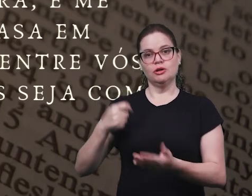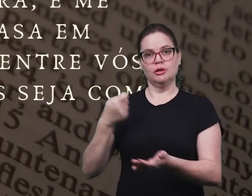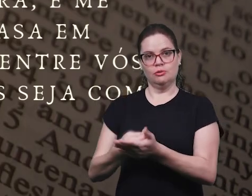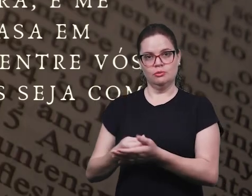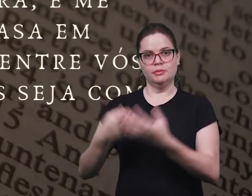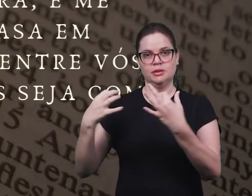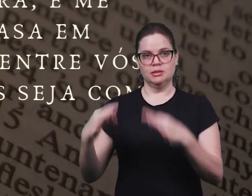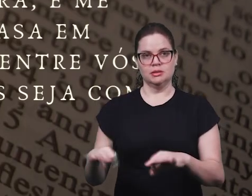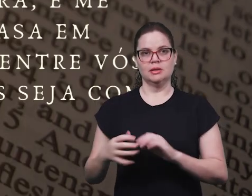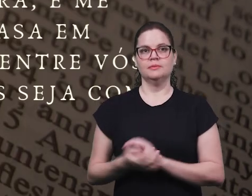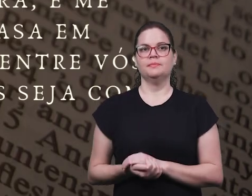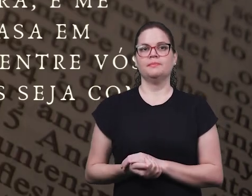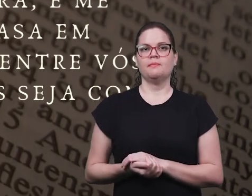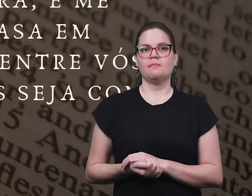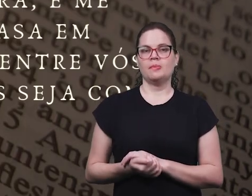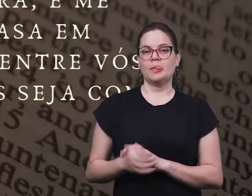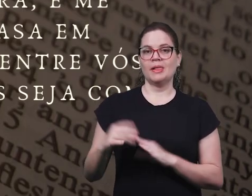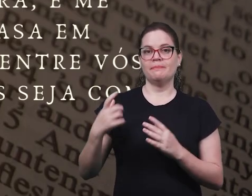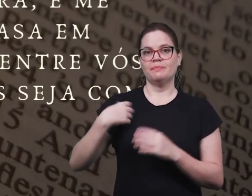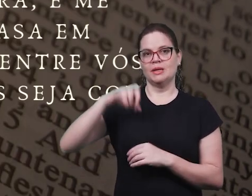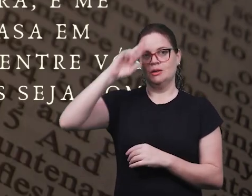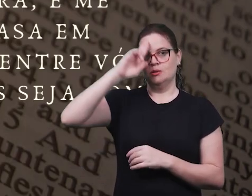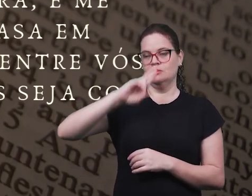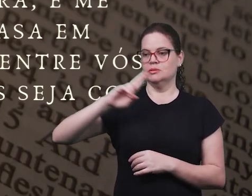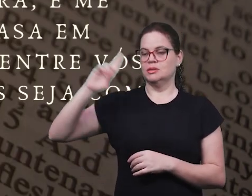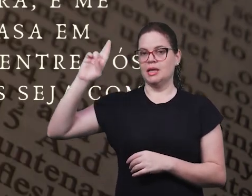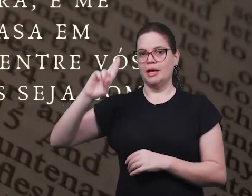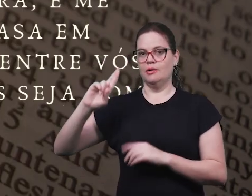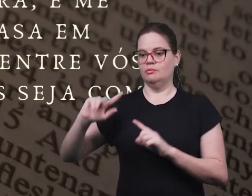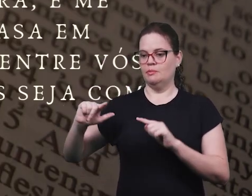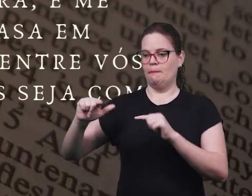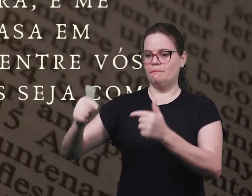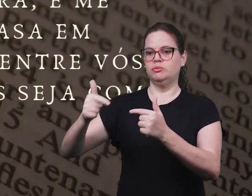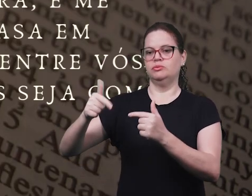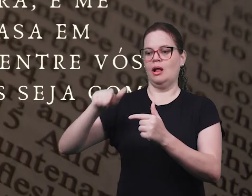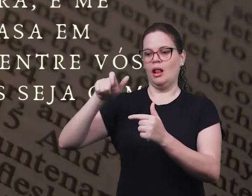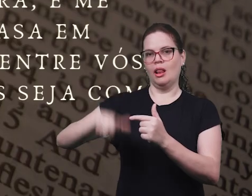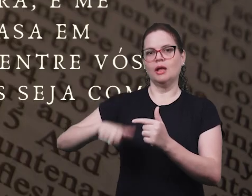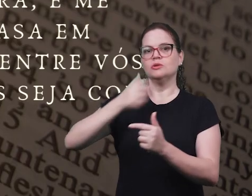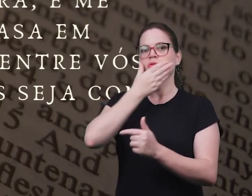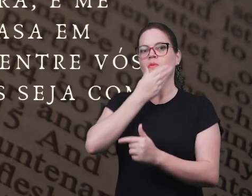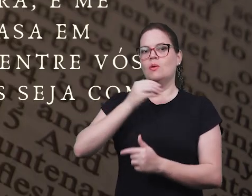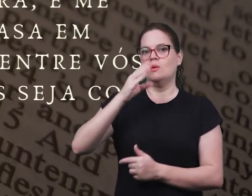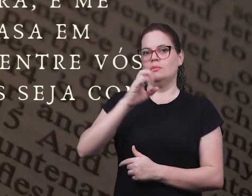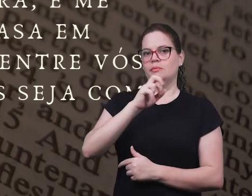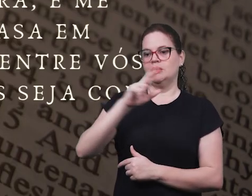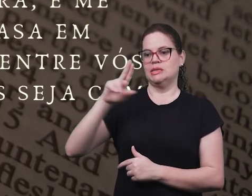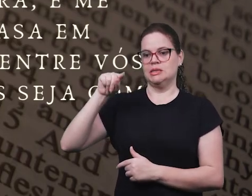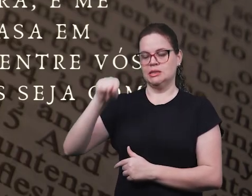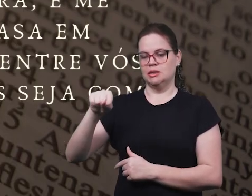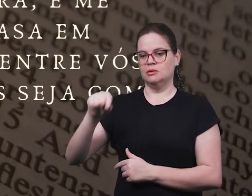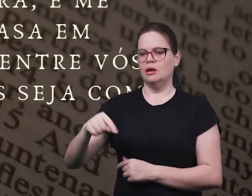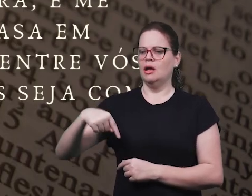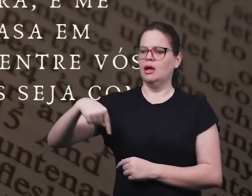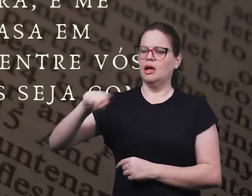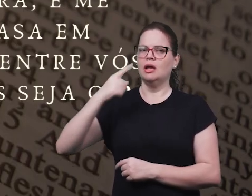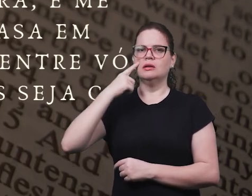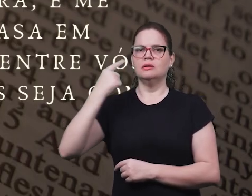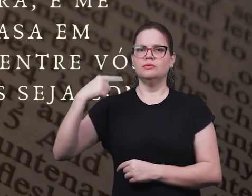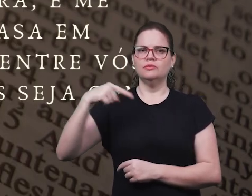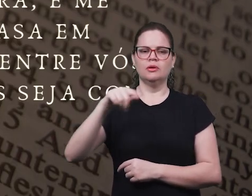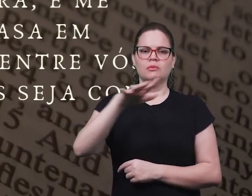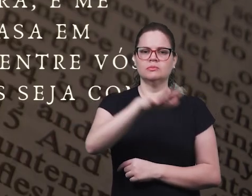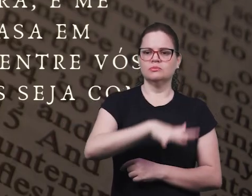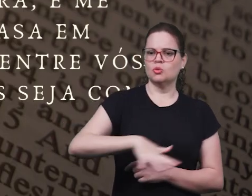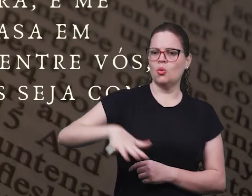que lemos, despertou o Senhor o espírito de Ciro, rei da Pérsia, o qual fez passar pregão por todo o